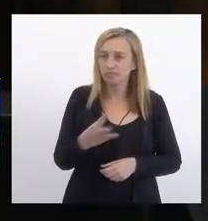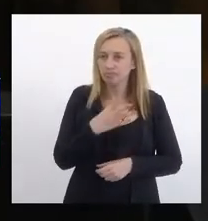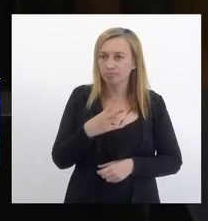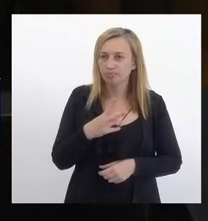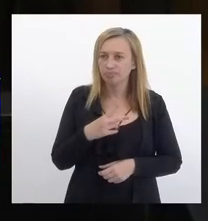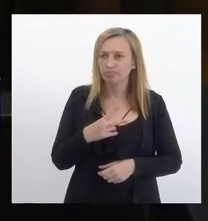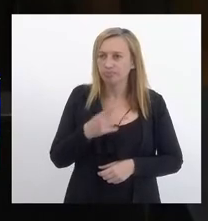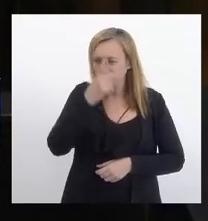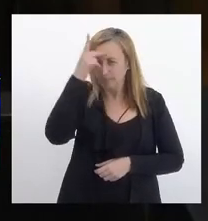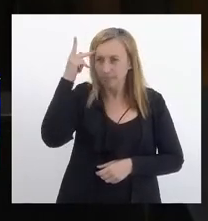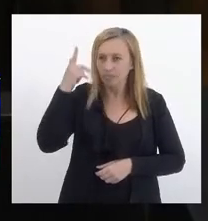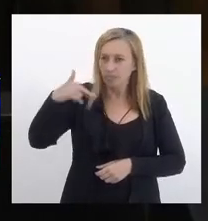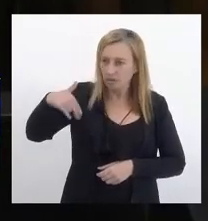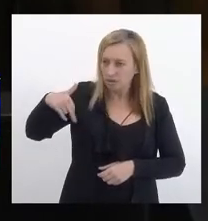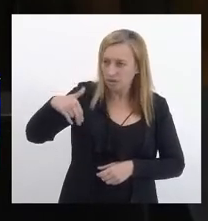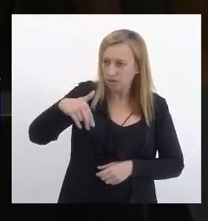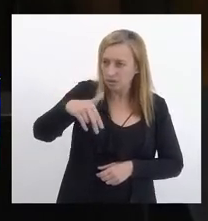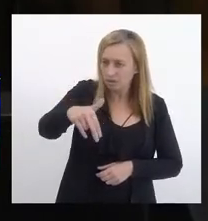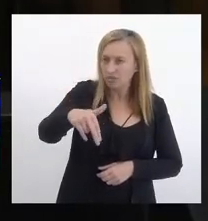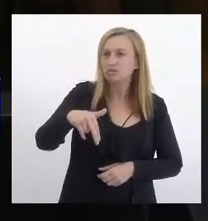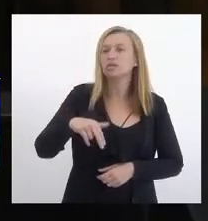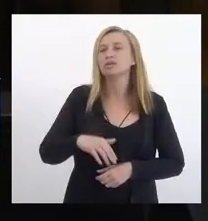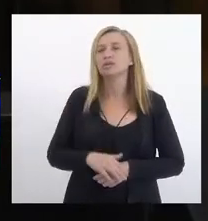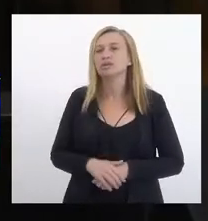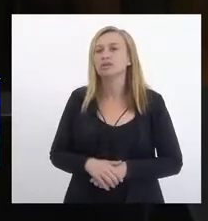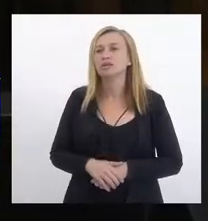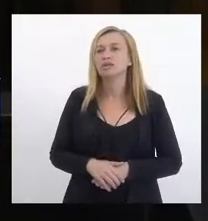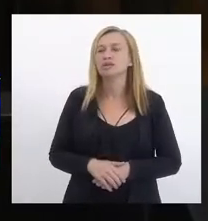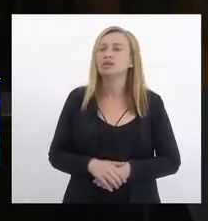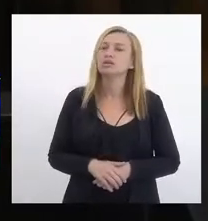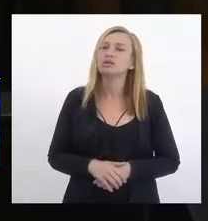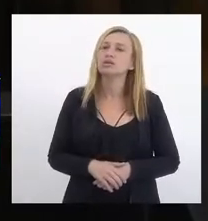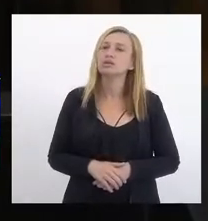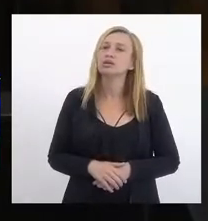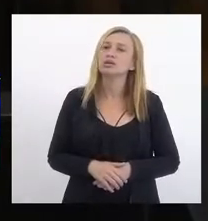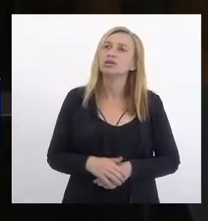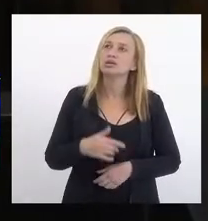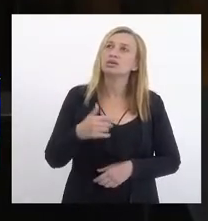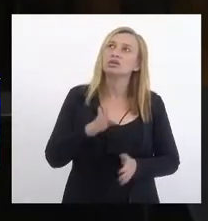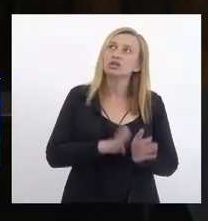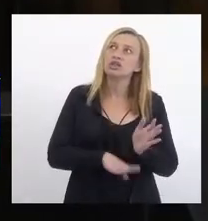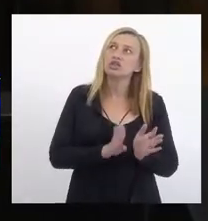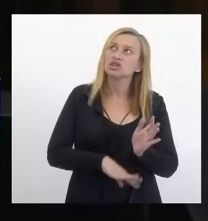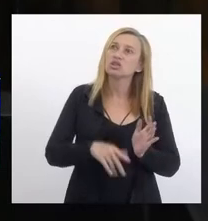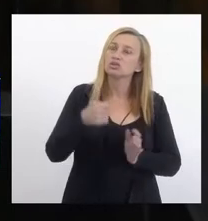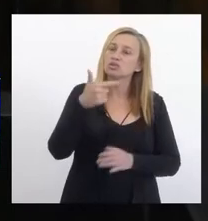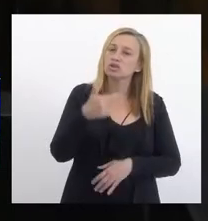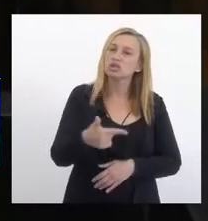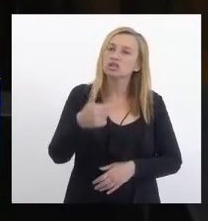para a pessoa passar, assim, um paliativo, foi gasto